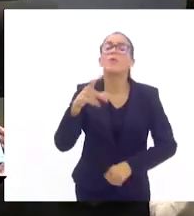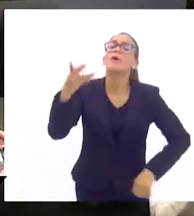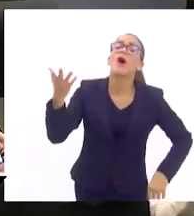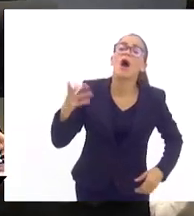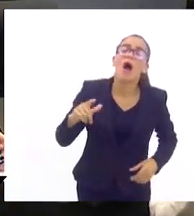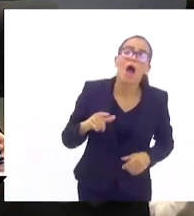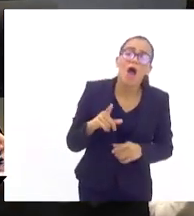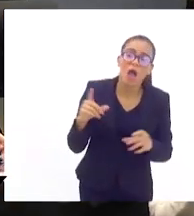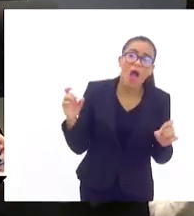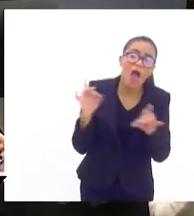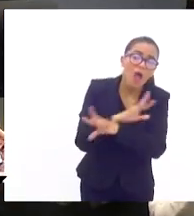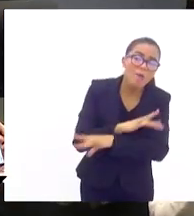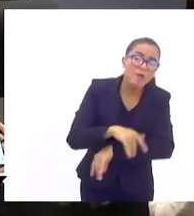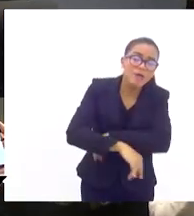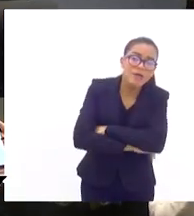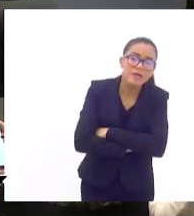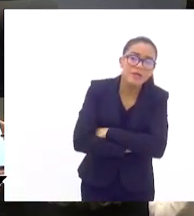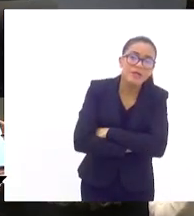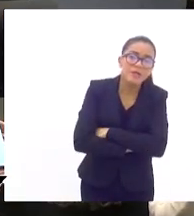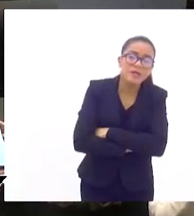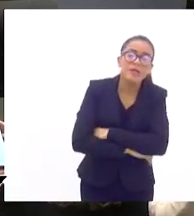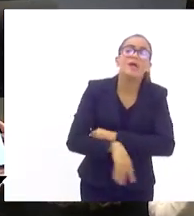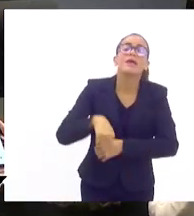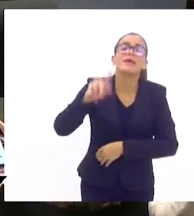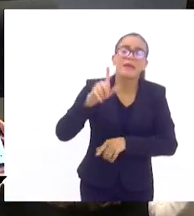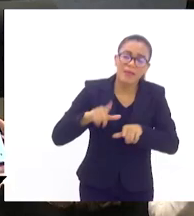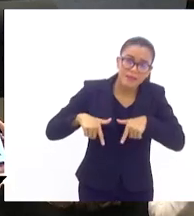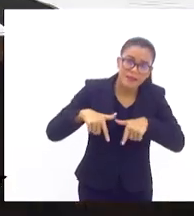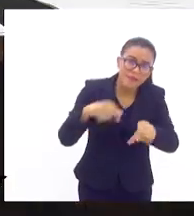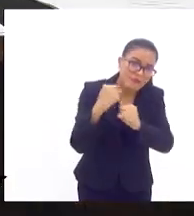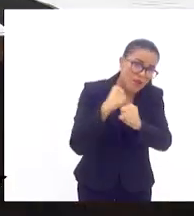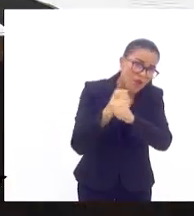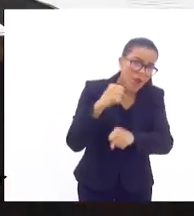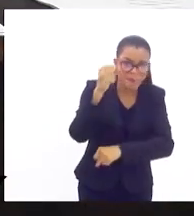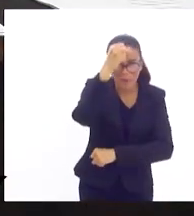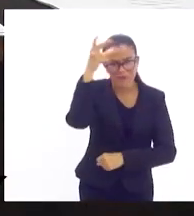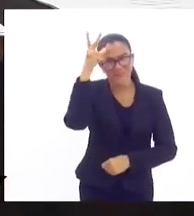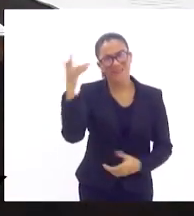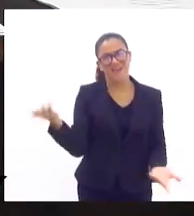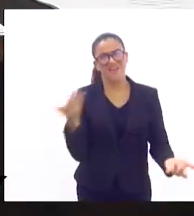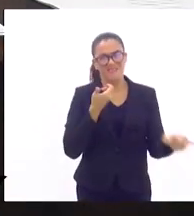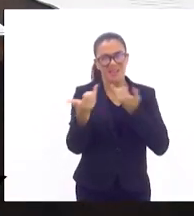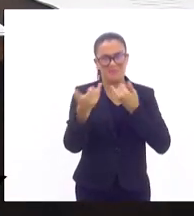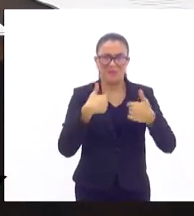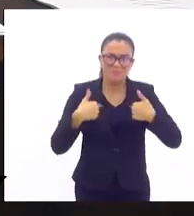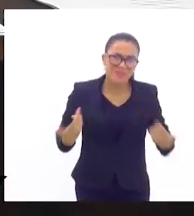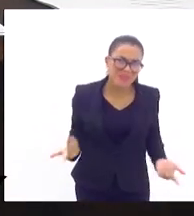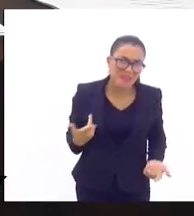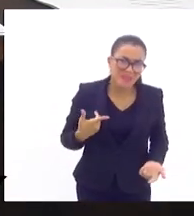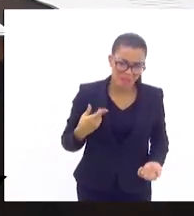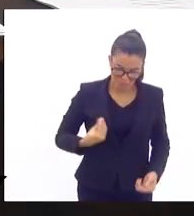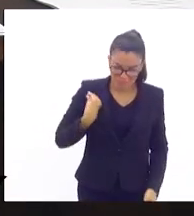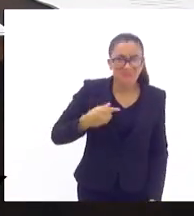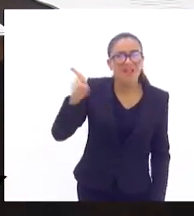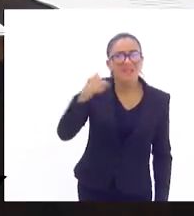sendo concluída, agora vão entrar? Quem está fazendo obra é a Prefeitura? Você conta a história para mim, eu estive lá semana passada,